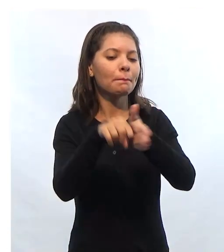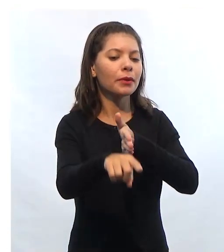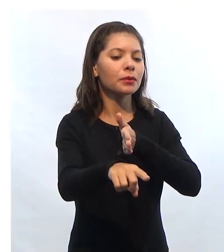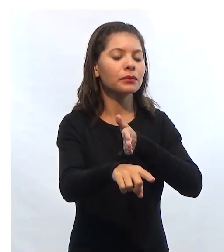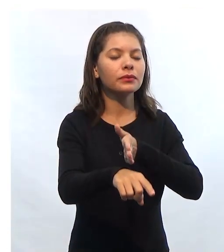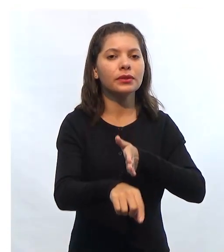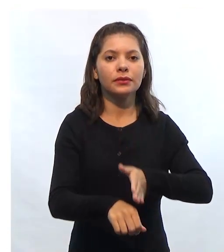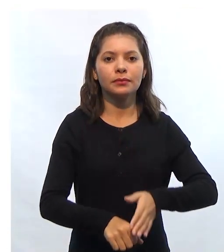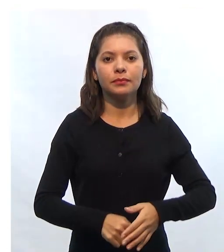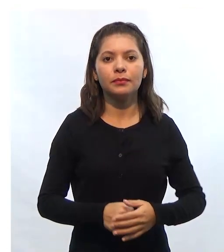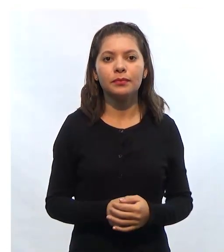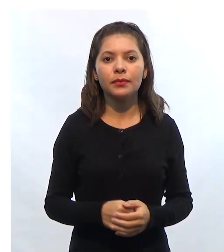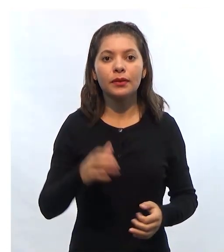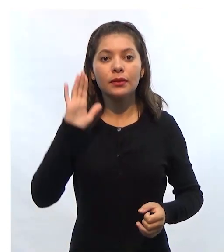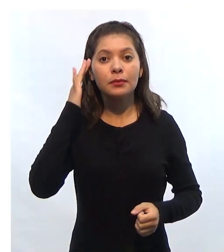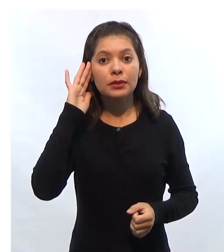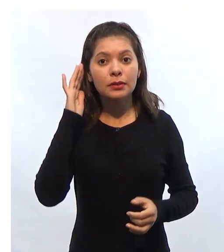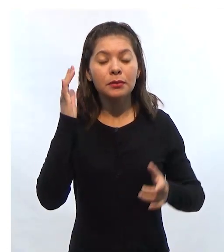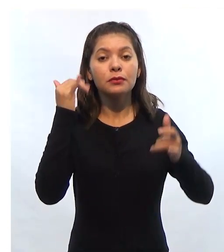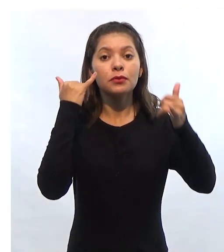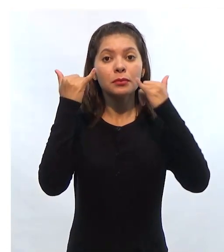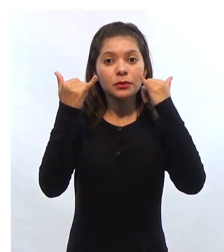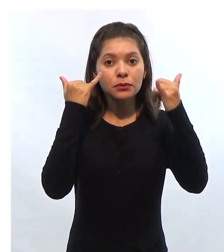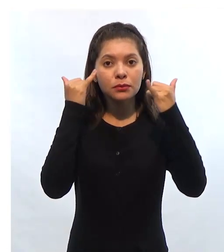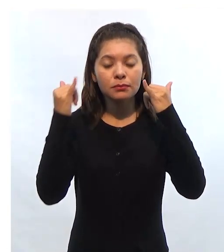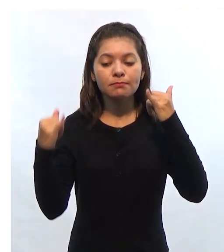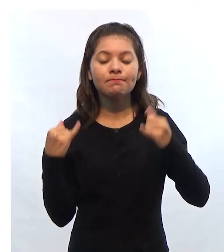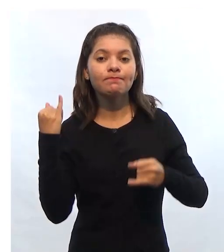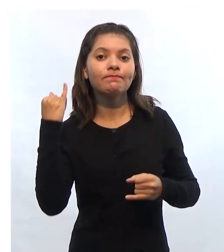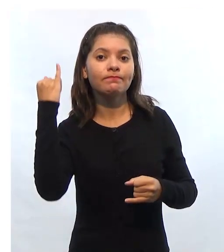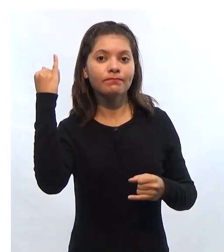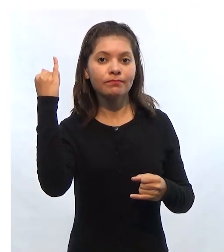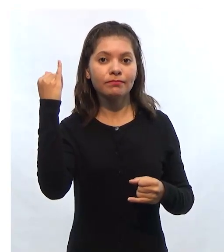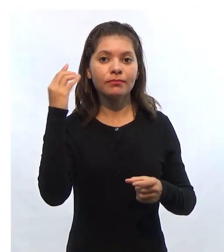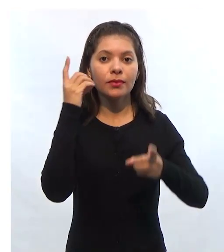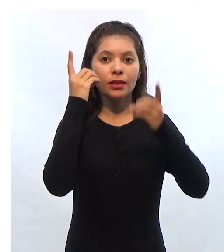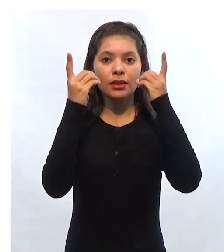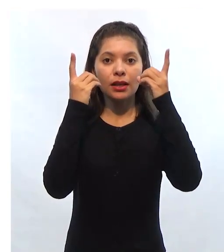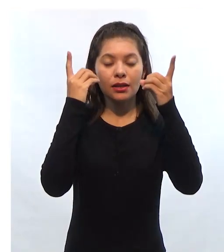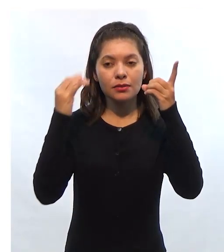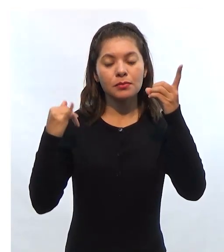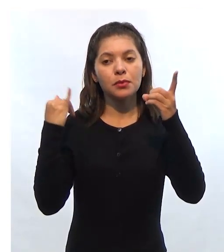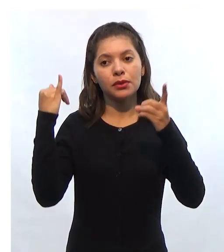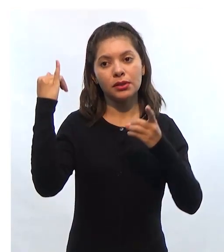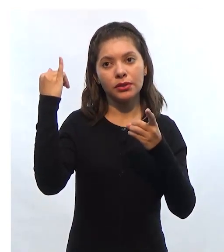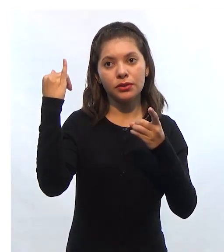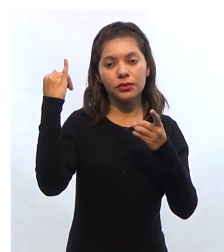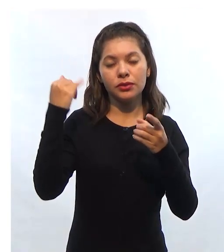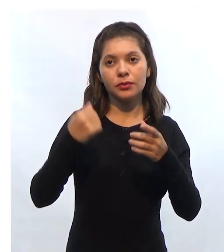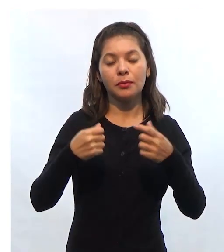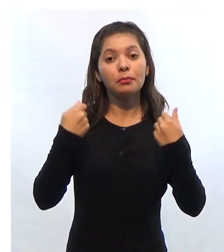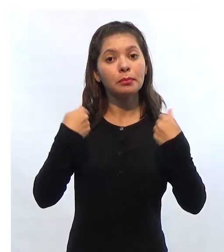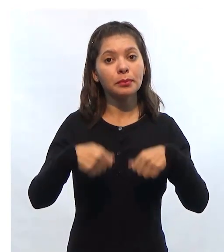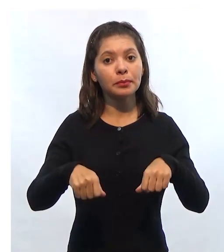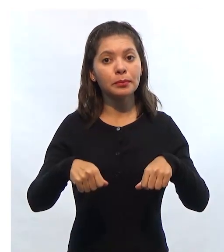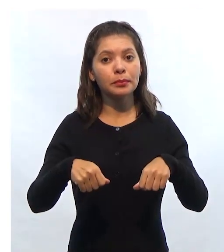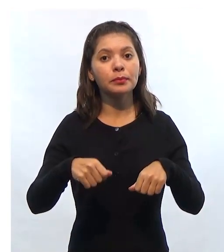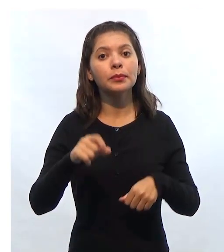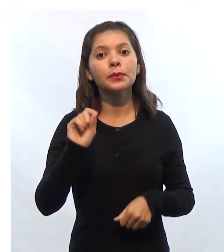público para saber informações que sejam importantes, dados importantes para que se possa